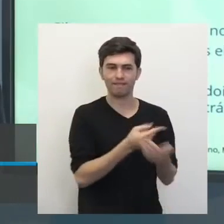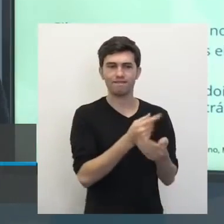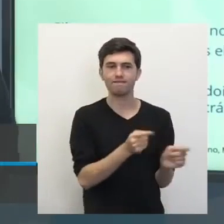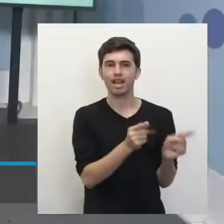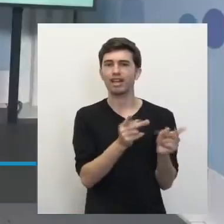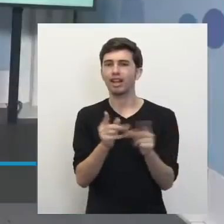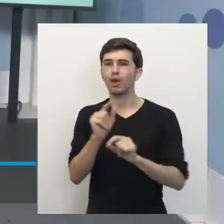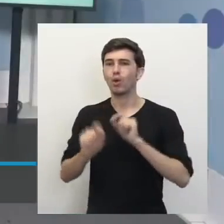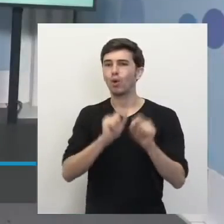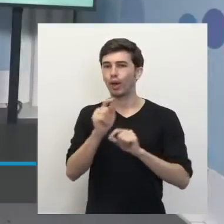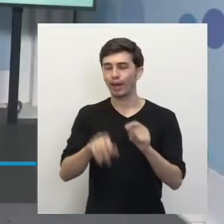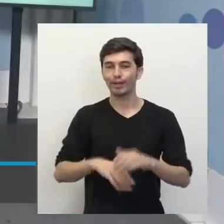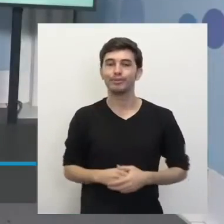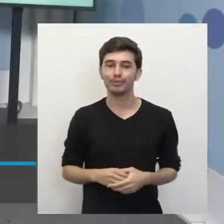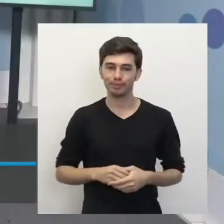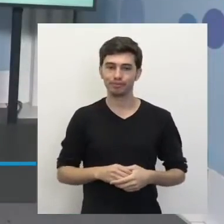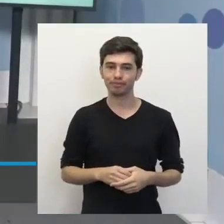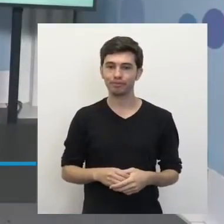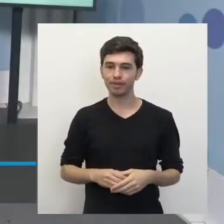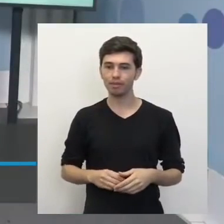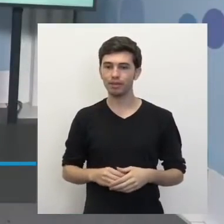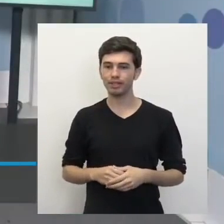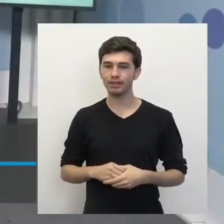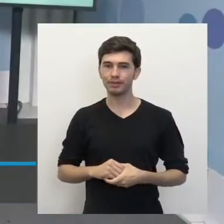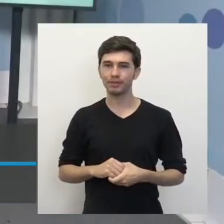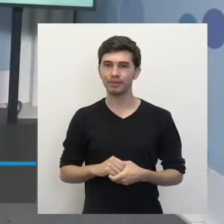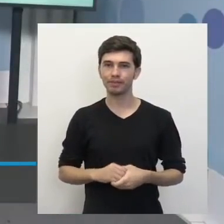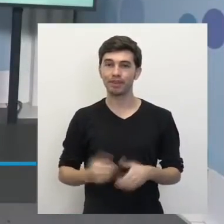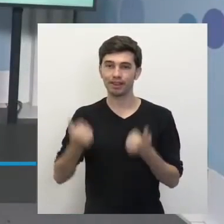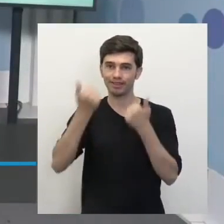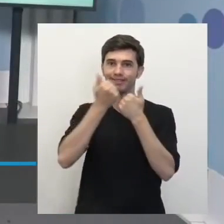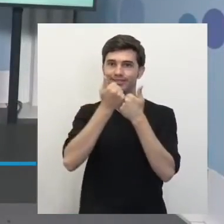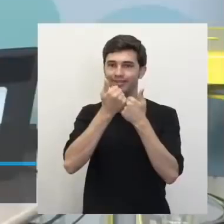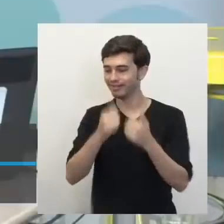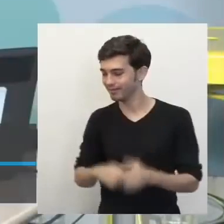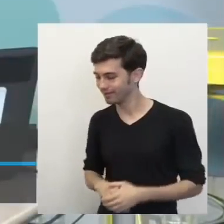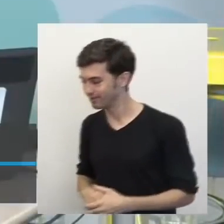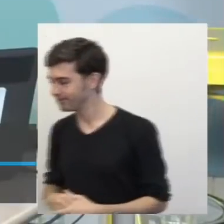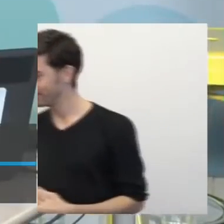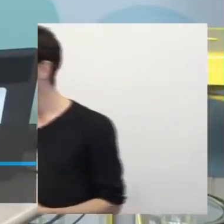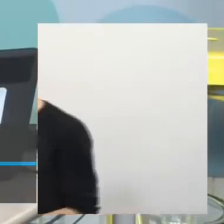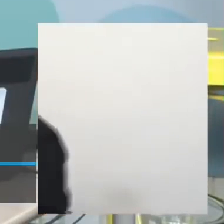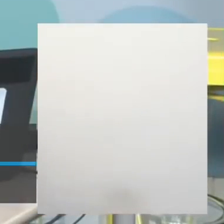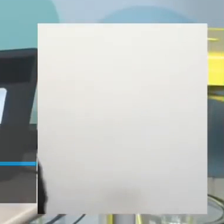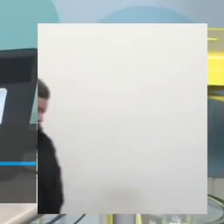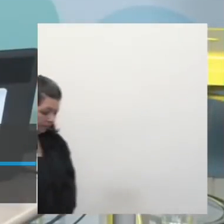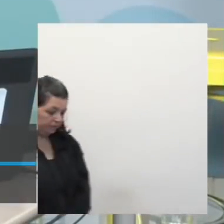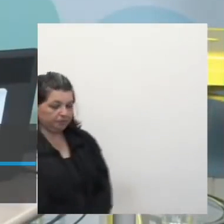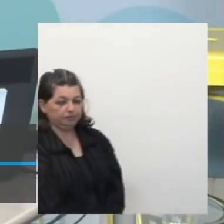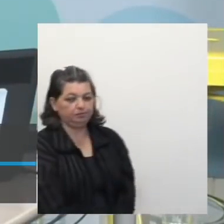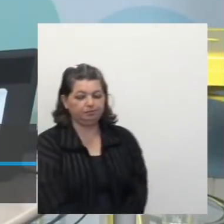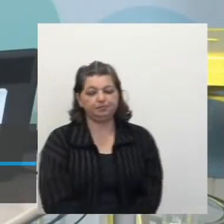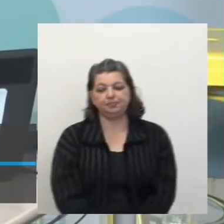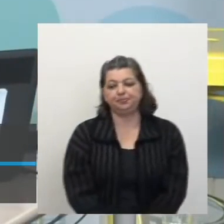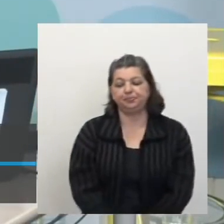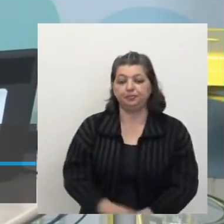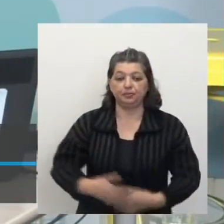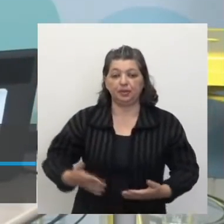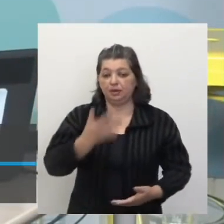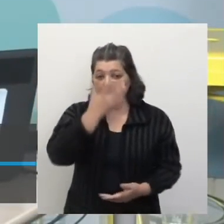né? Como as coisas de matemática são, né? Pelo menos aqueles fundamentos, aquelas bases. São excepcionalmente simples, tá?